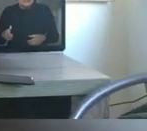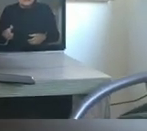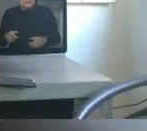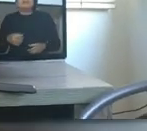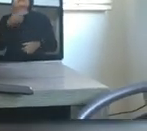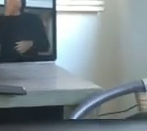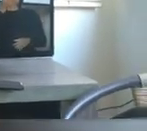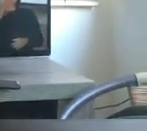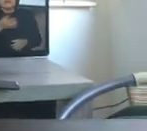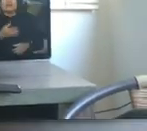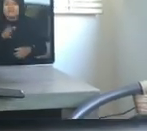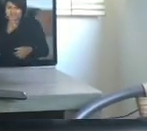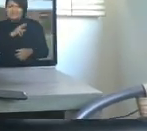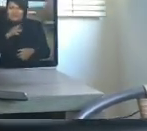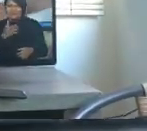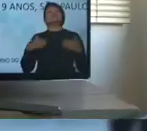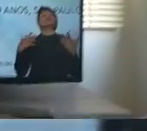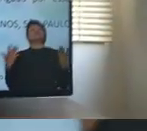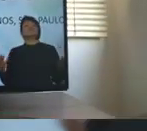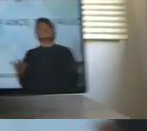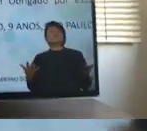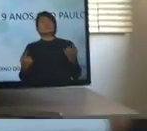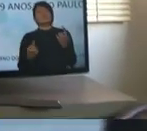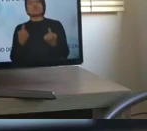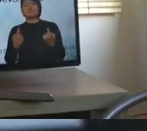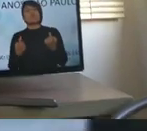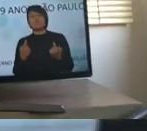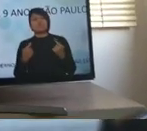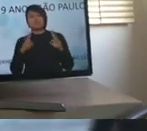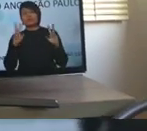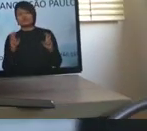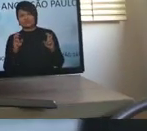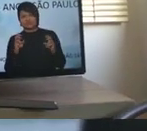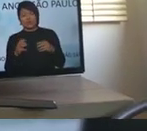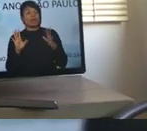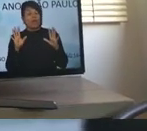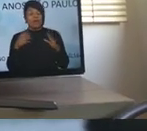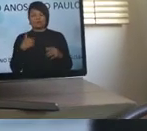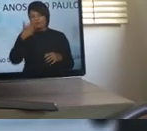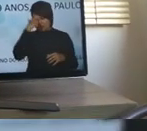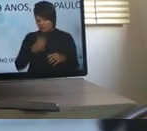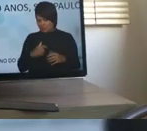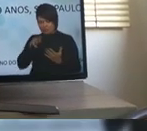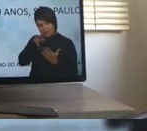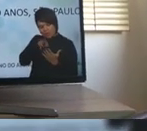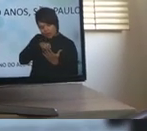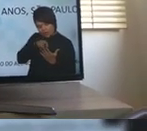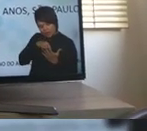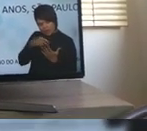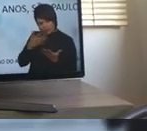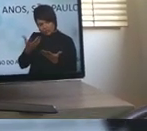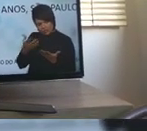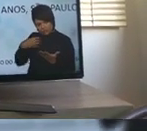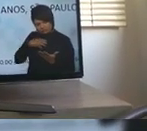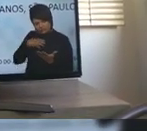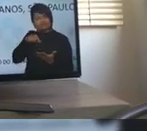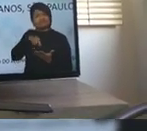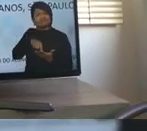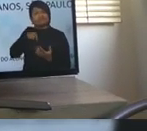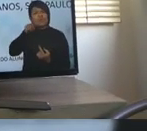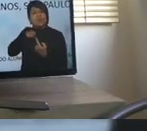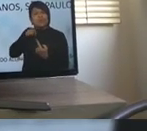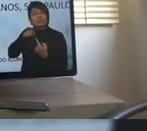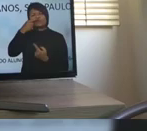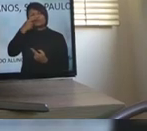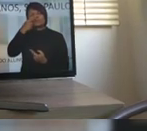vocês acham aí, gente? Respondam para nós. Eu estava lá, como o leitor se identifica? Gente,